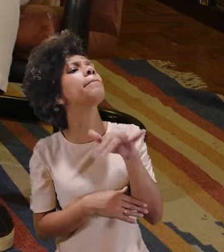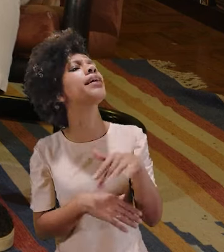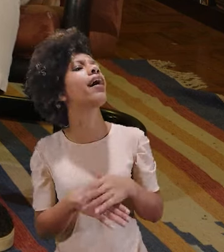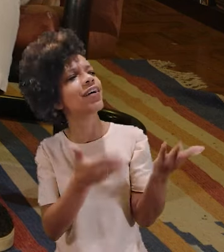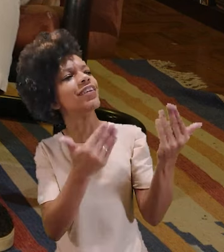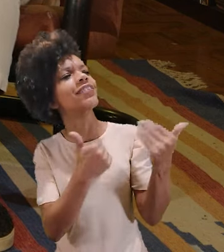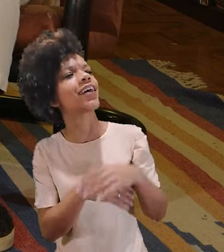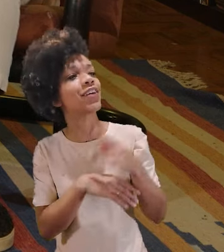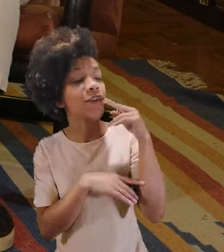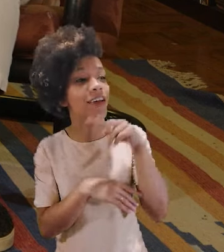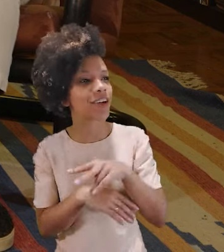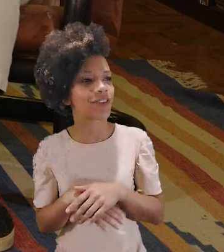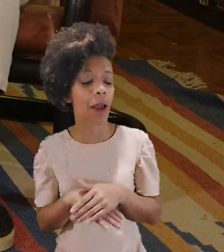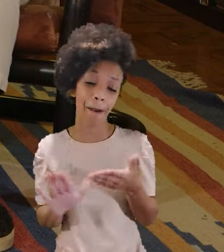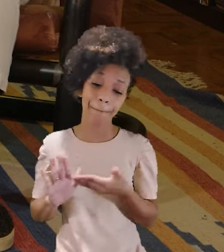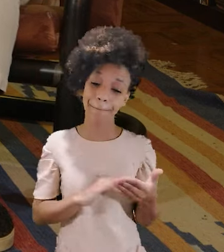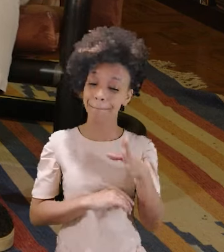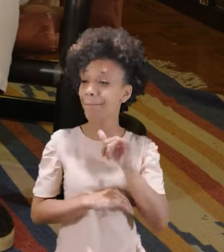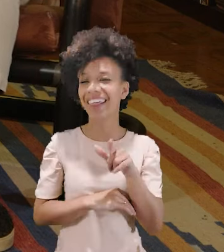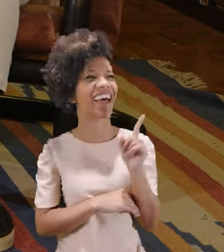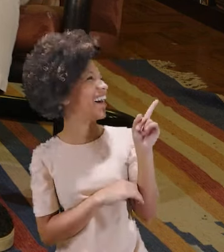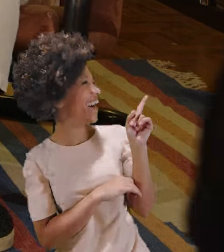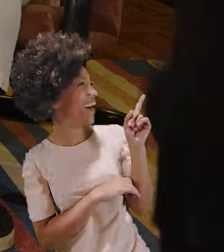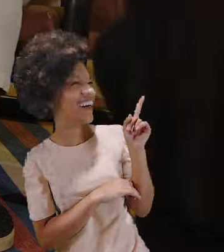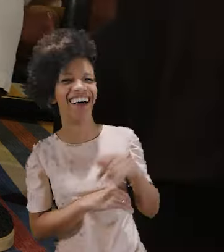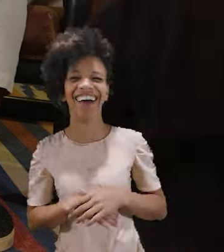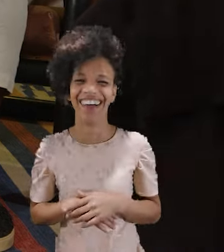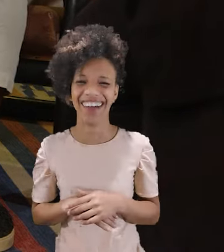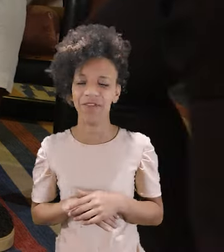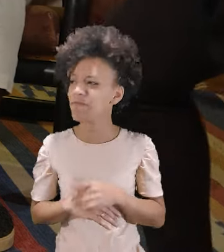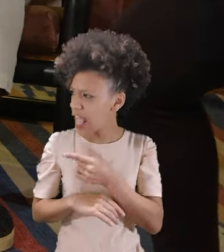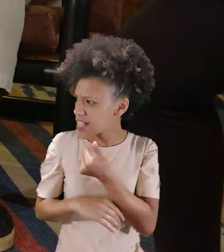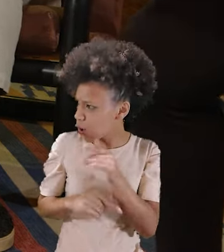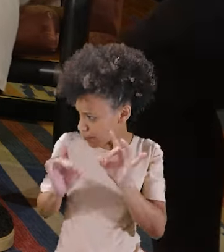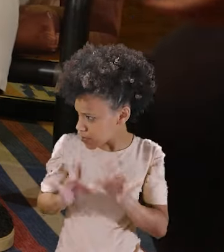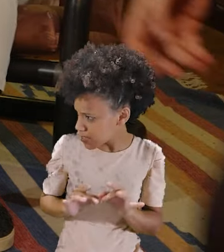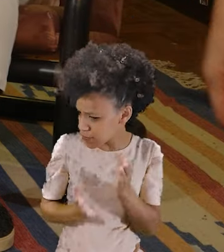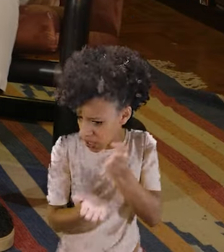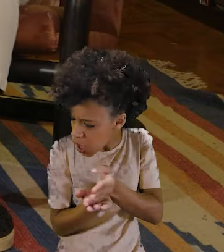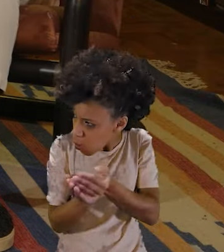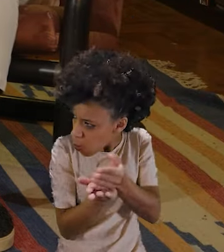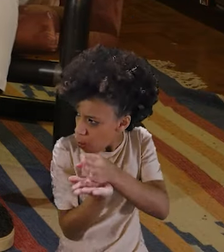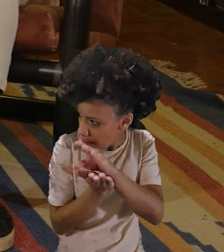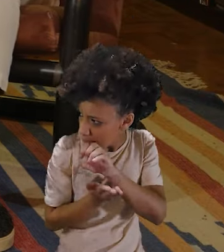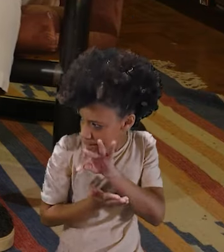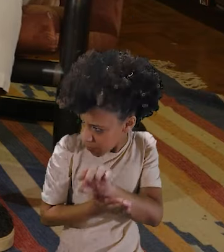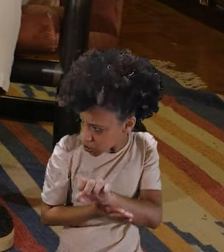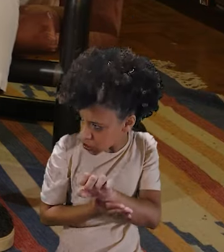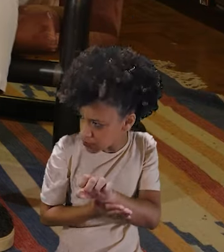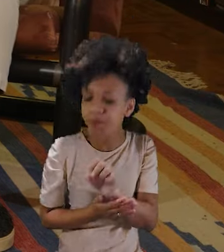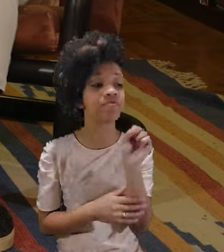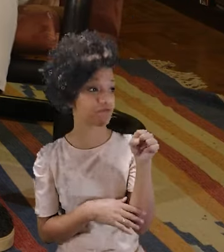eu ver Bia pelo amor de Deus homem Tube Arraiá do bote a corrida do bote então uma